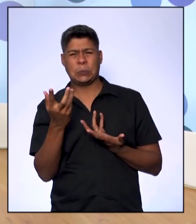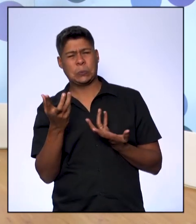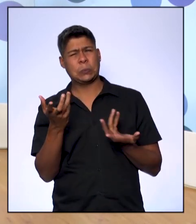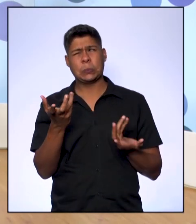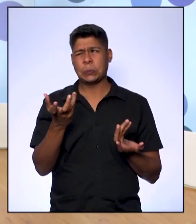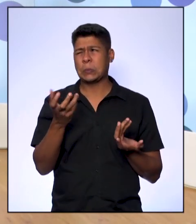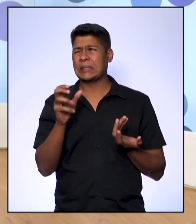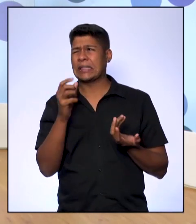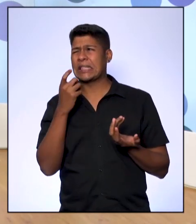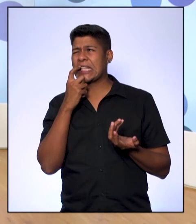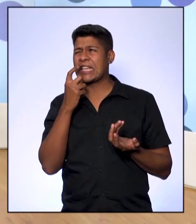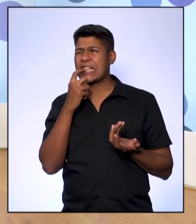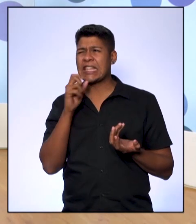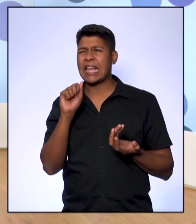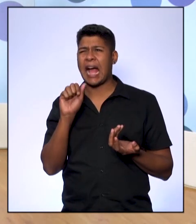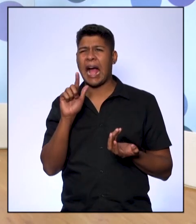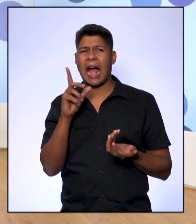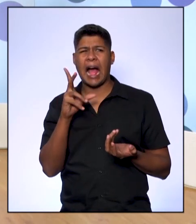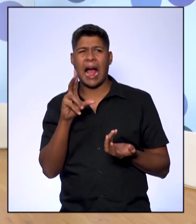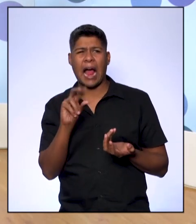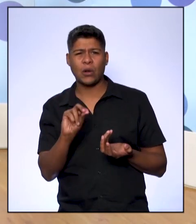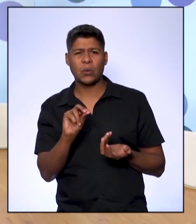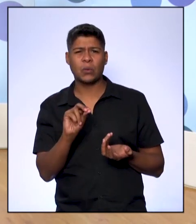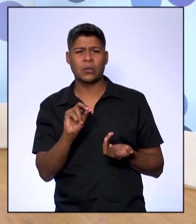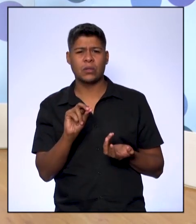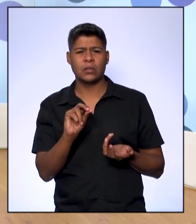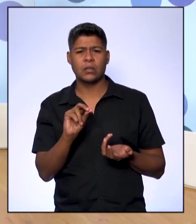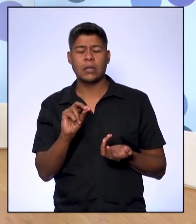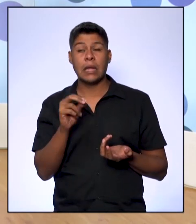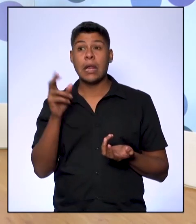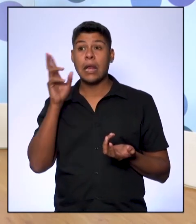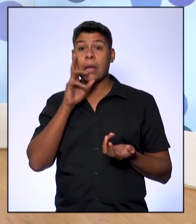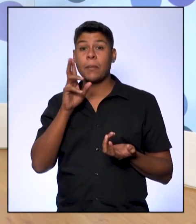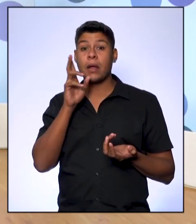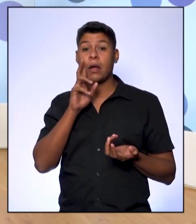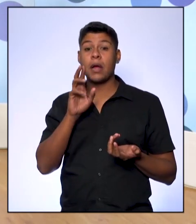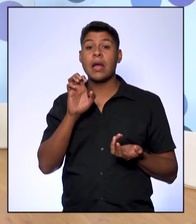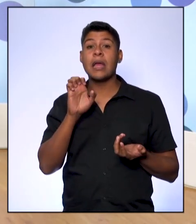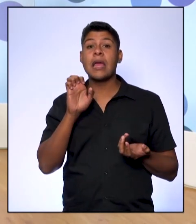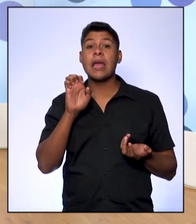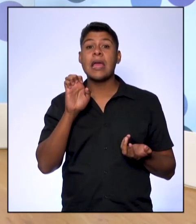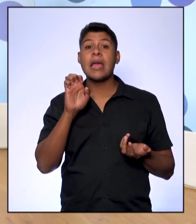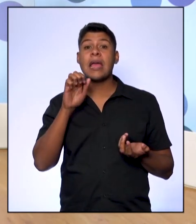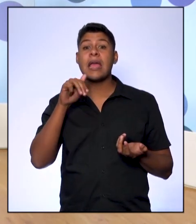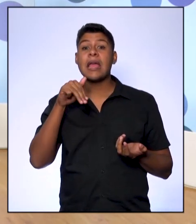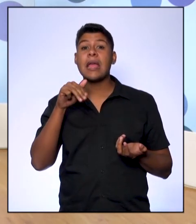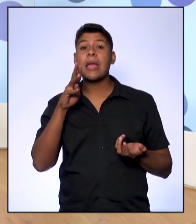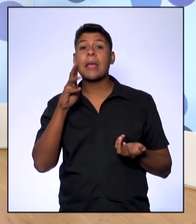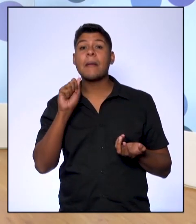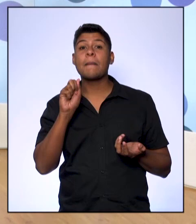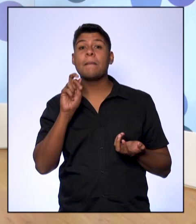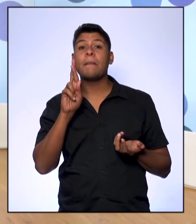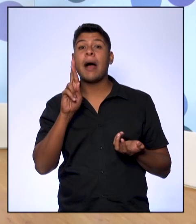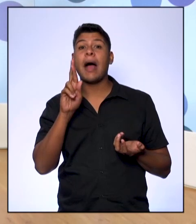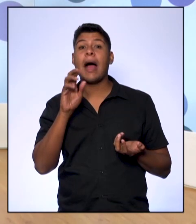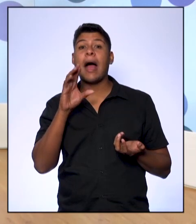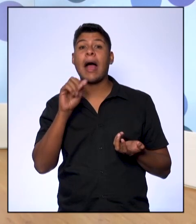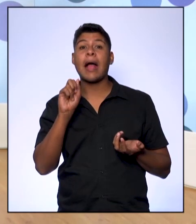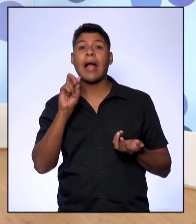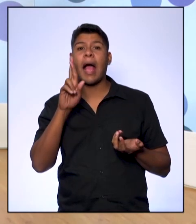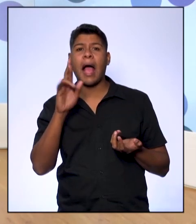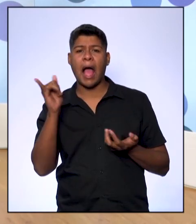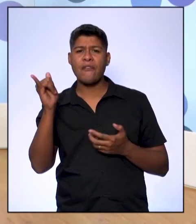lembram sim o alho eu lembrei de um bem curioso possa abrir embarcar embarcar embarcar no avião